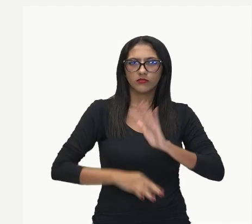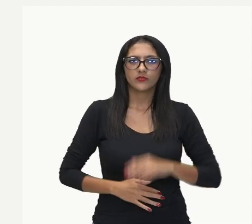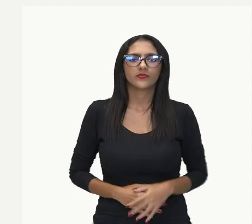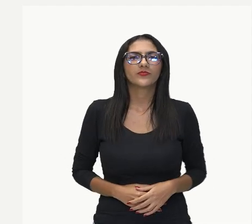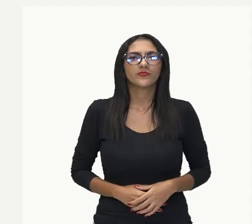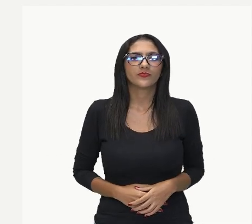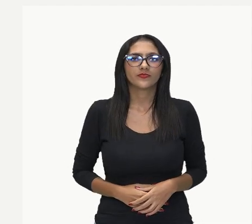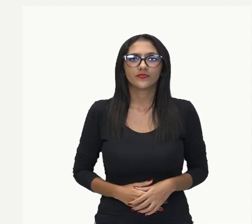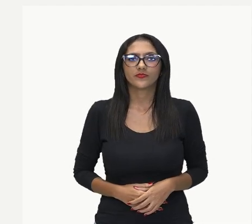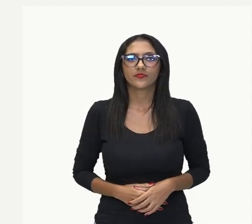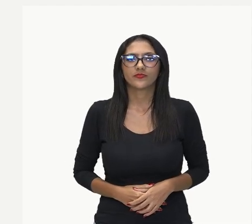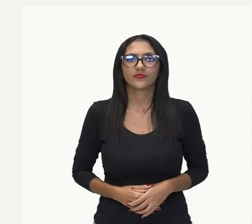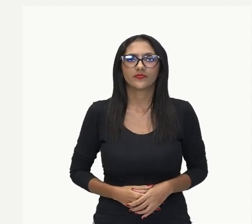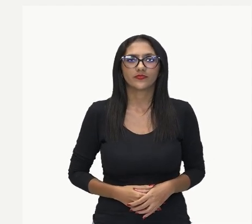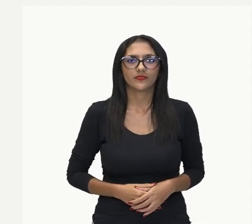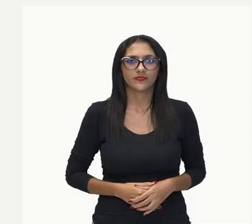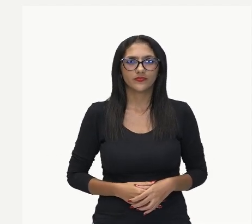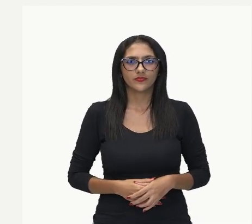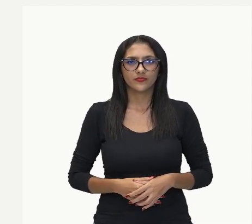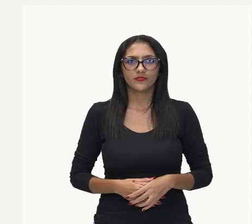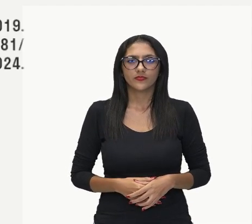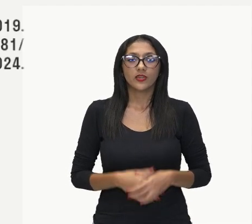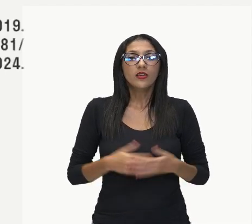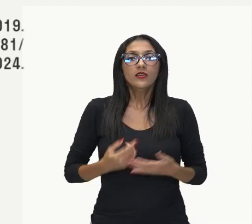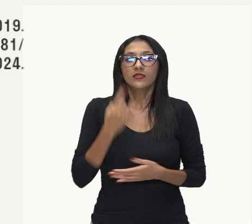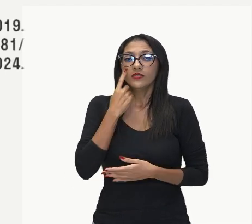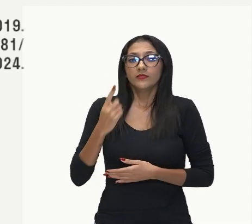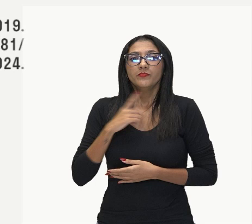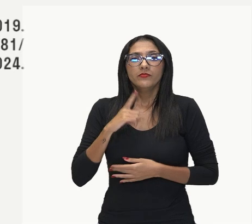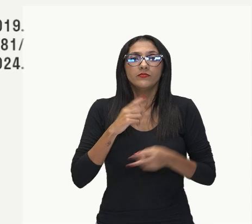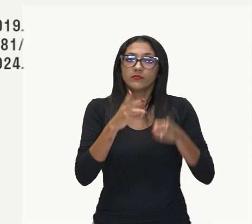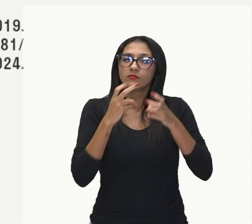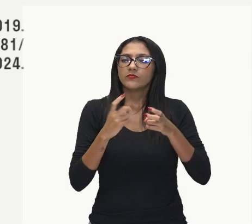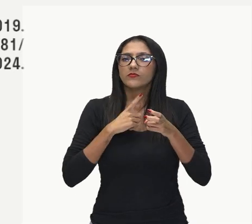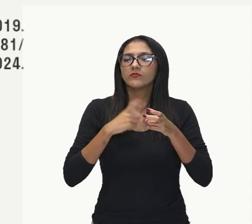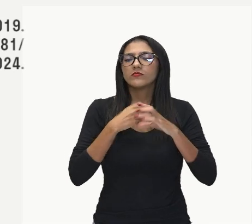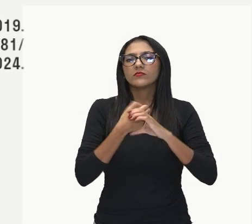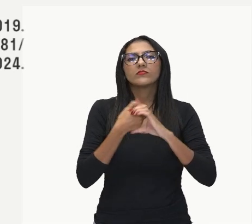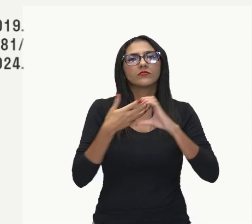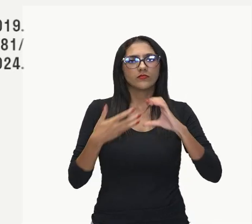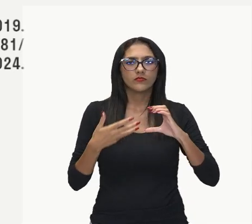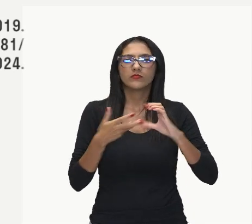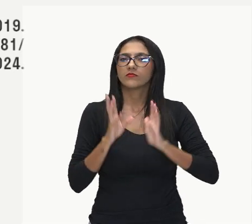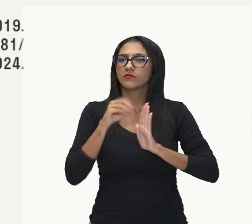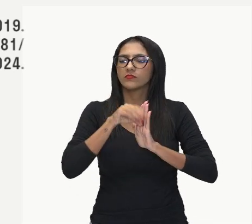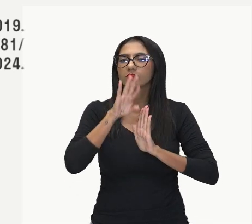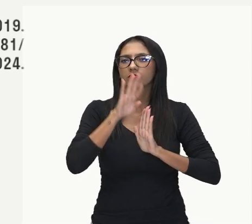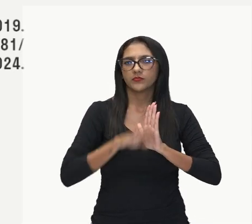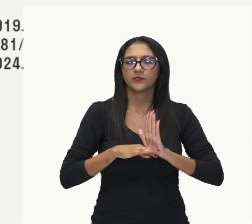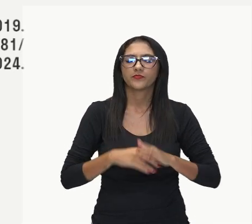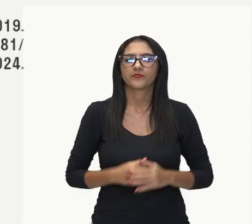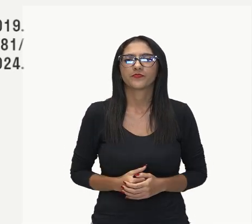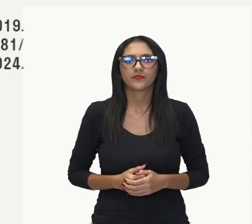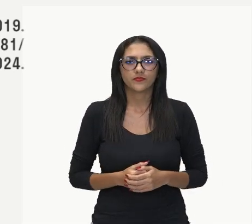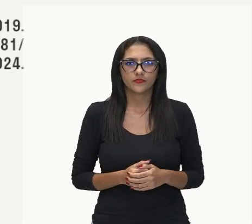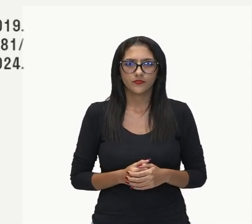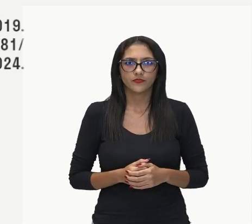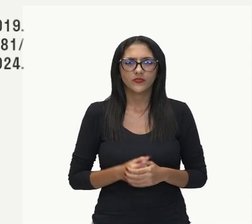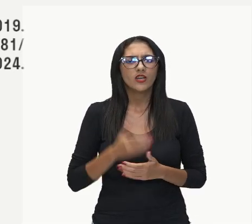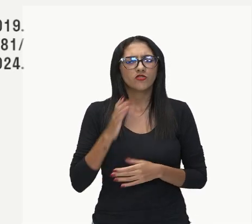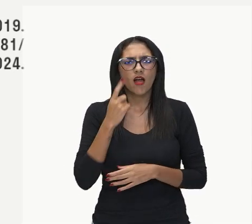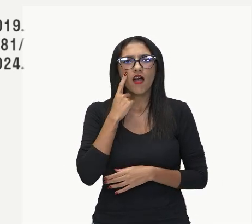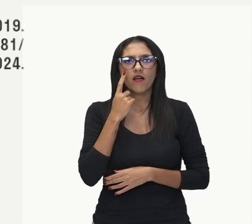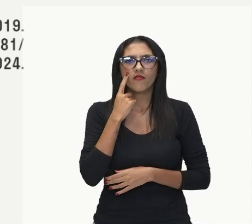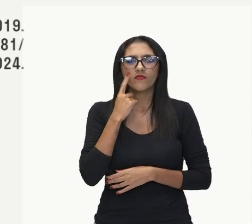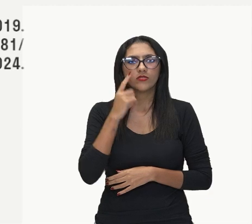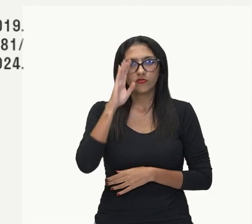Então, você pode observar as marcas, como a gente viu, na sequência. Já que vimos aí o discurso direto,